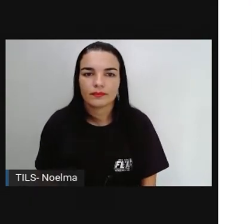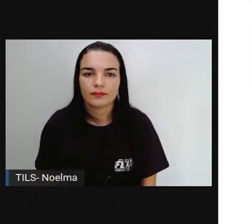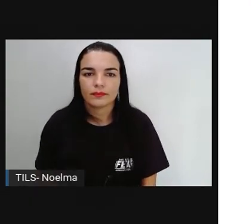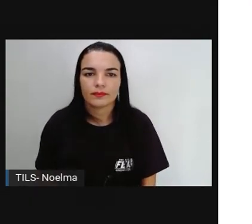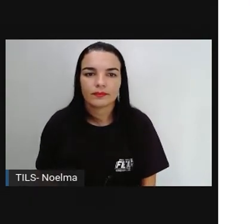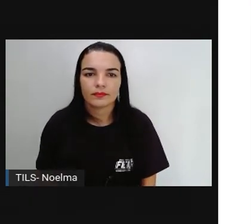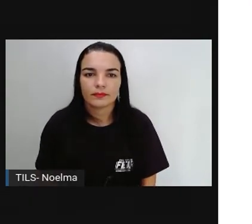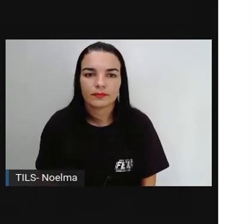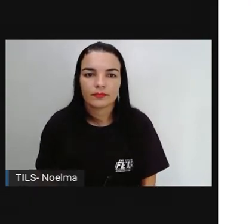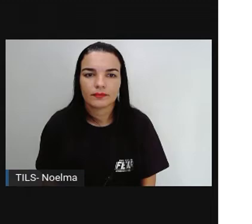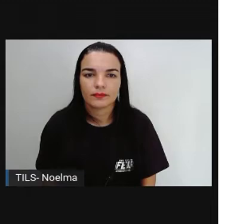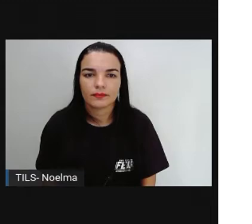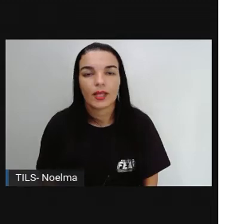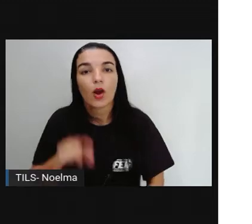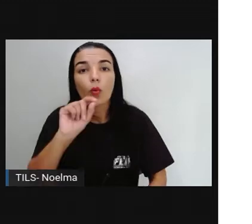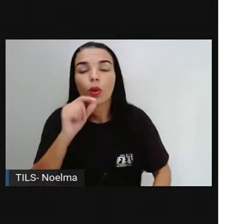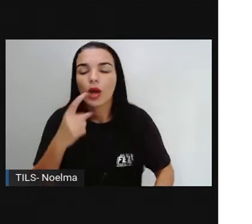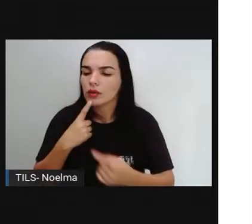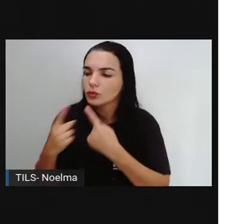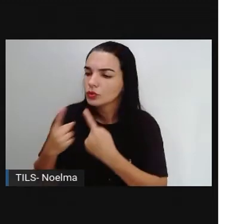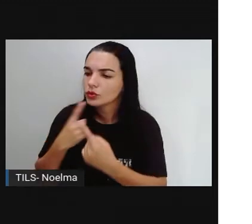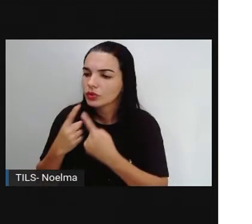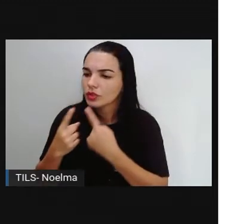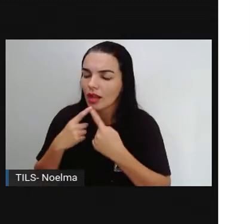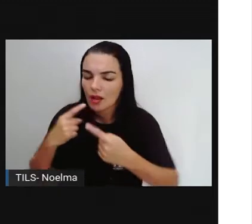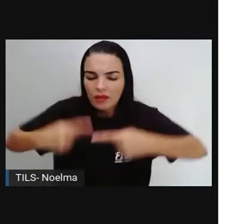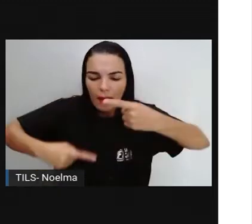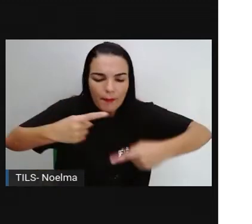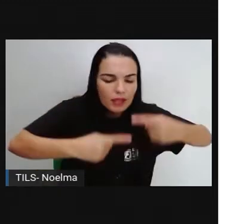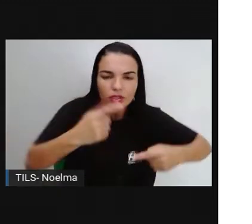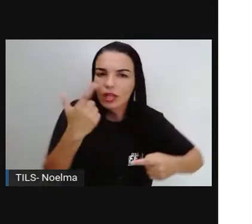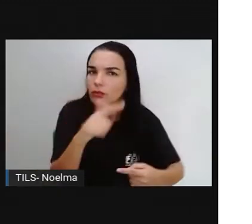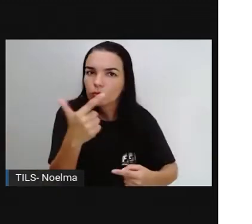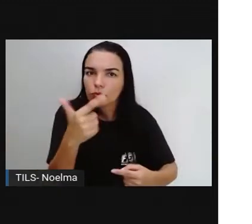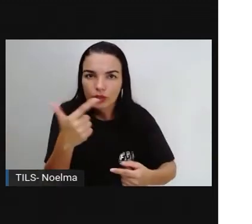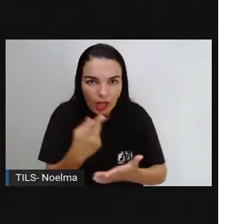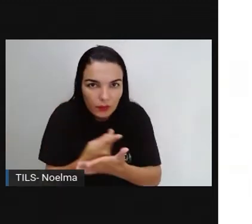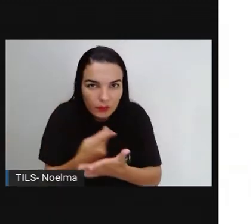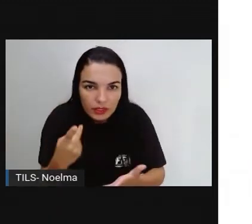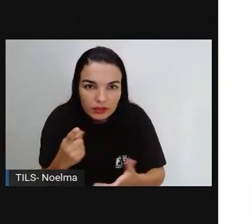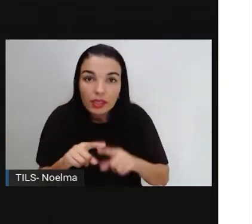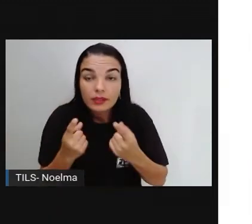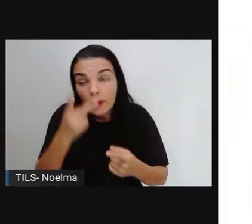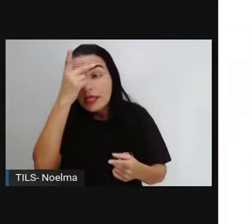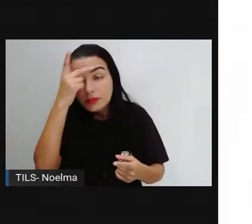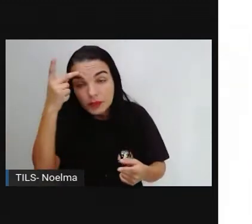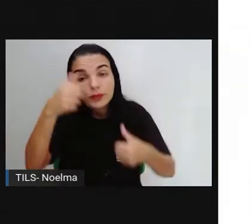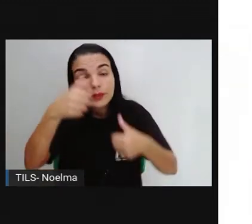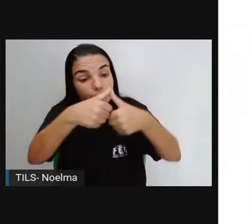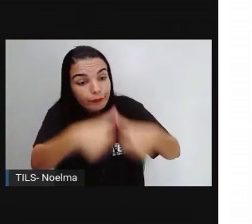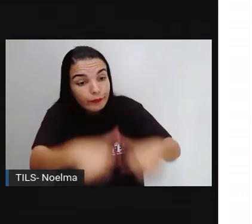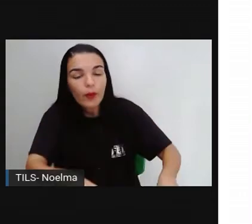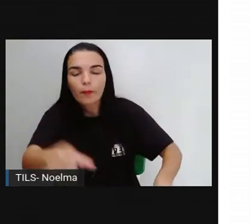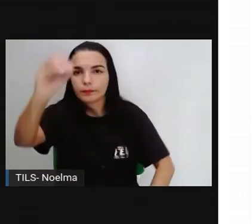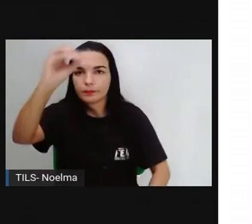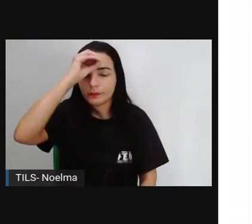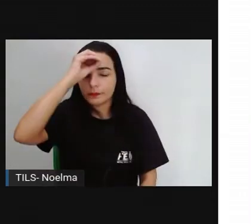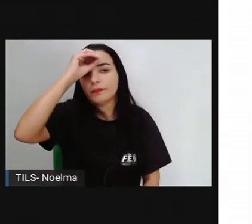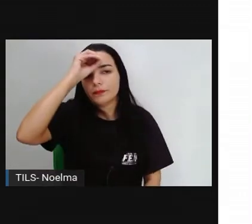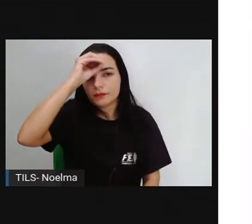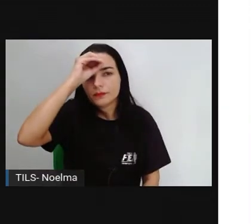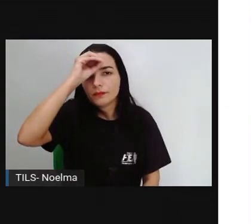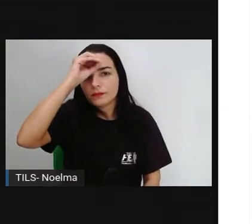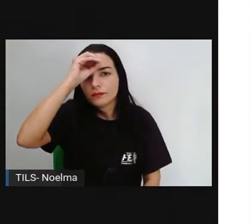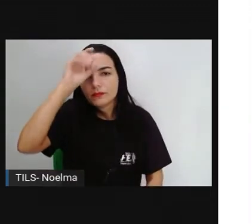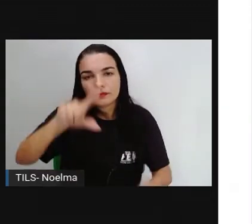À medida que o diálogo, o debate não acontece, logicamente que as pessoas ficam ignorantes em relação a essa temática indígena, e o resultado disso é